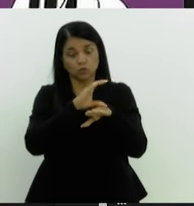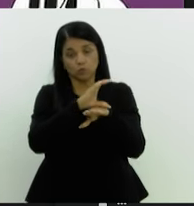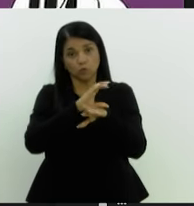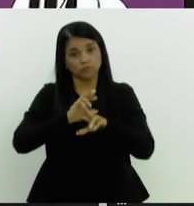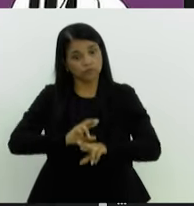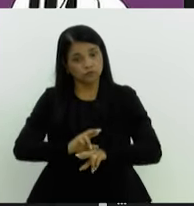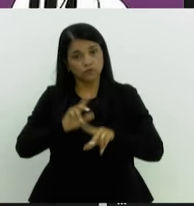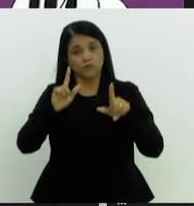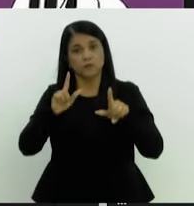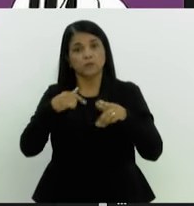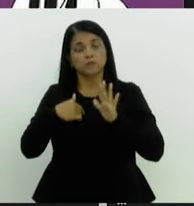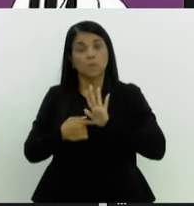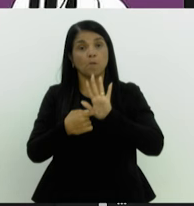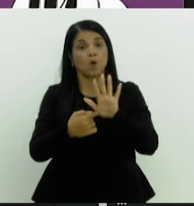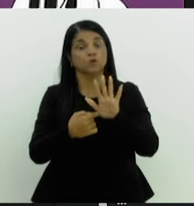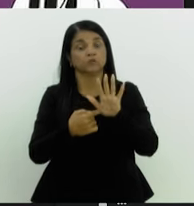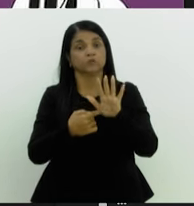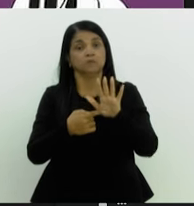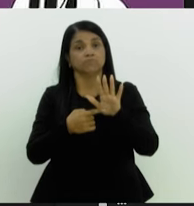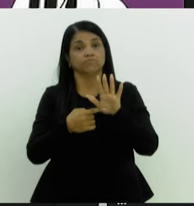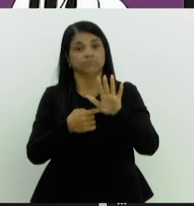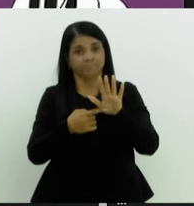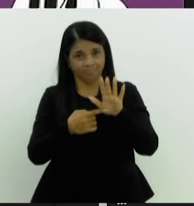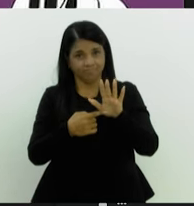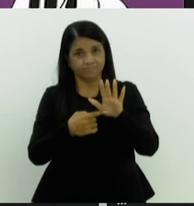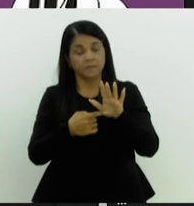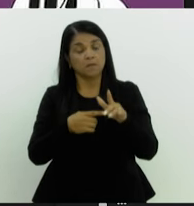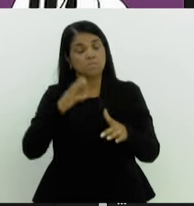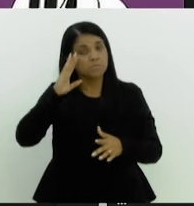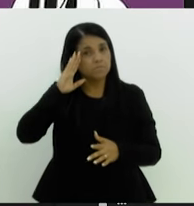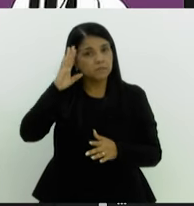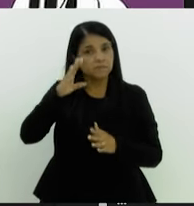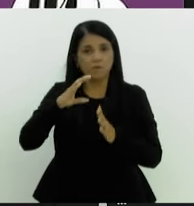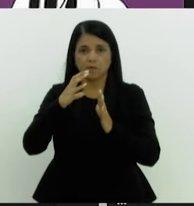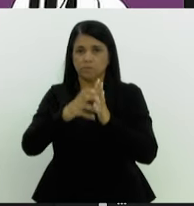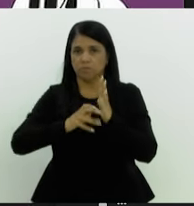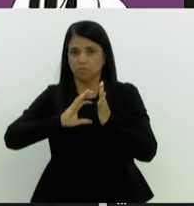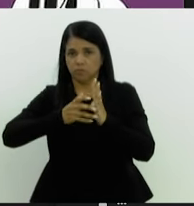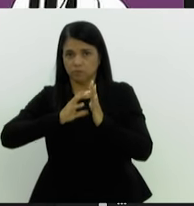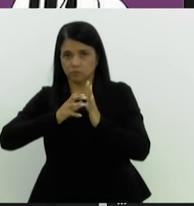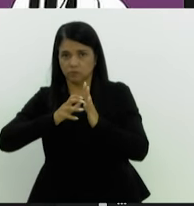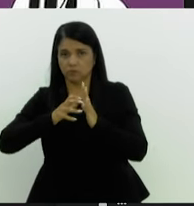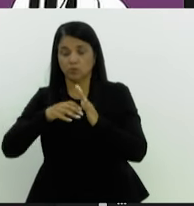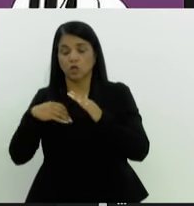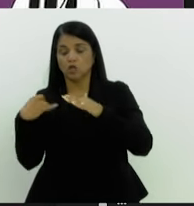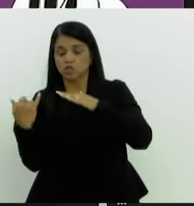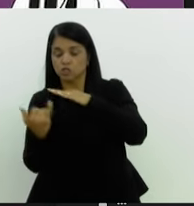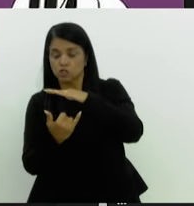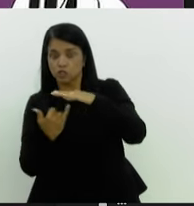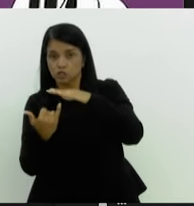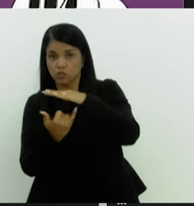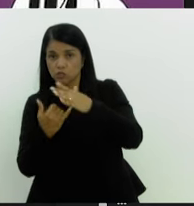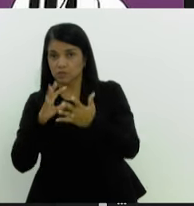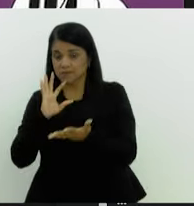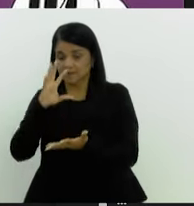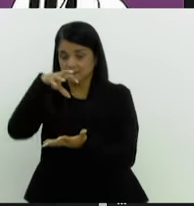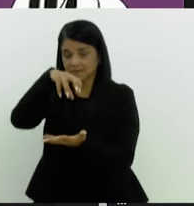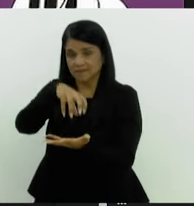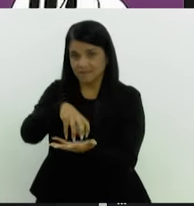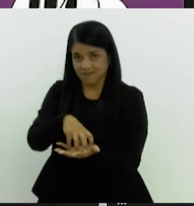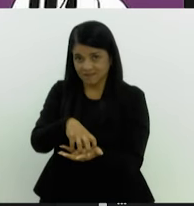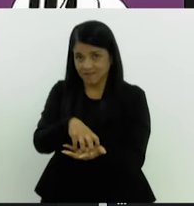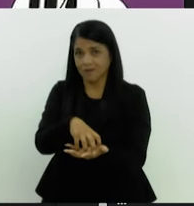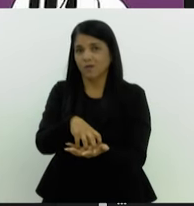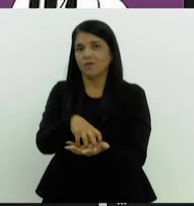postura de todos nós E principalmente dos partidos políticos que são eh instituições centrais na